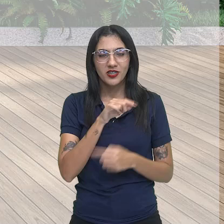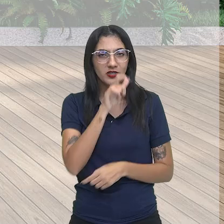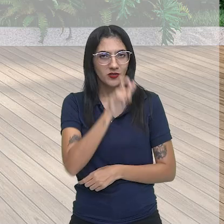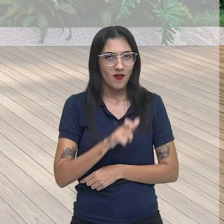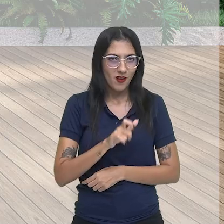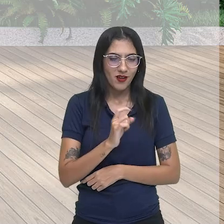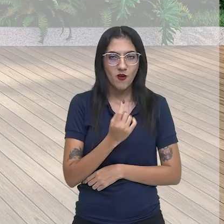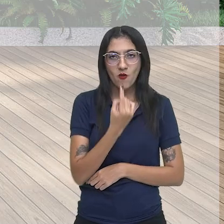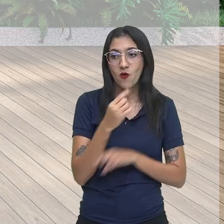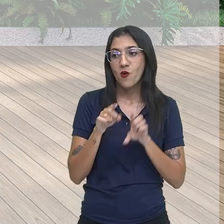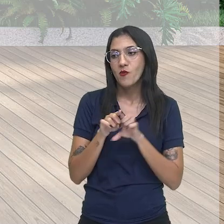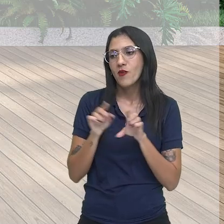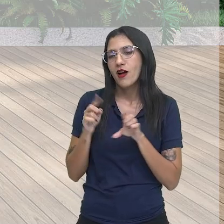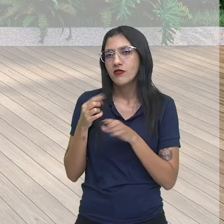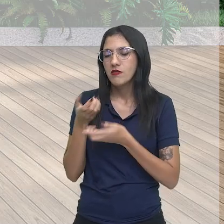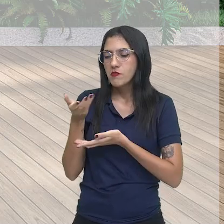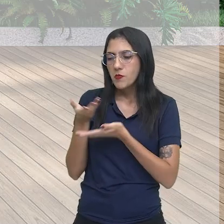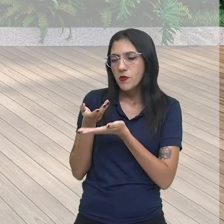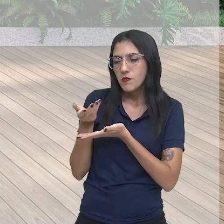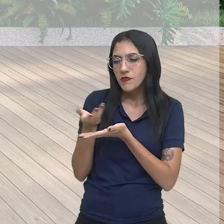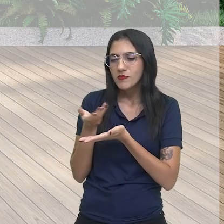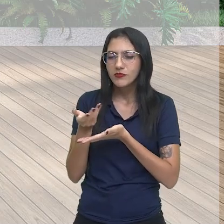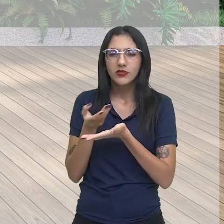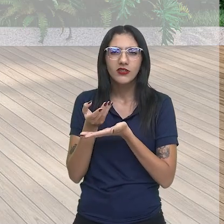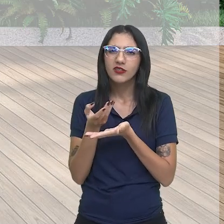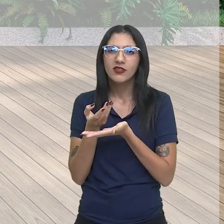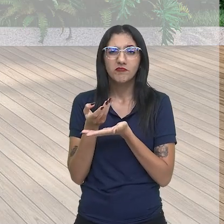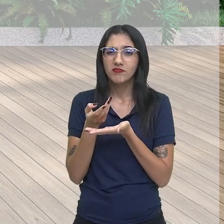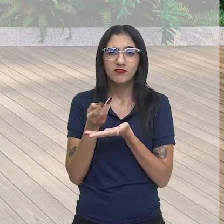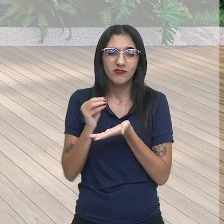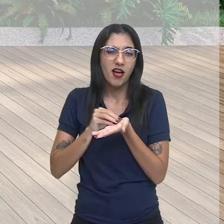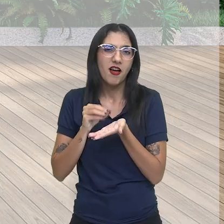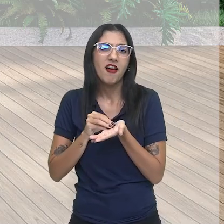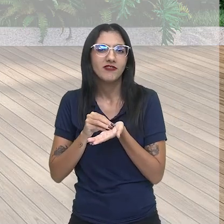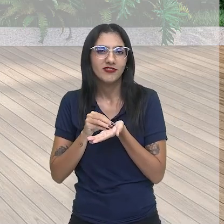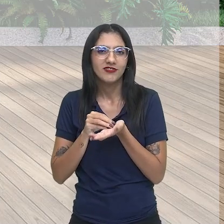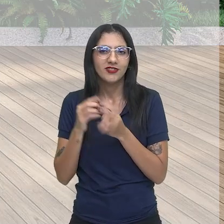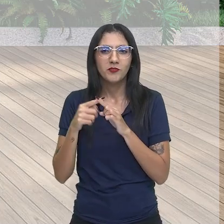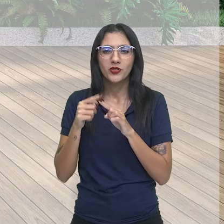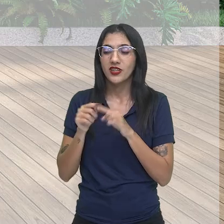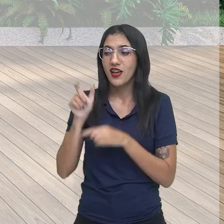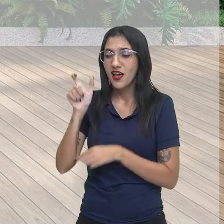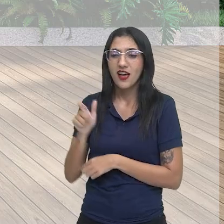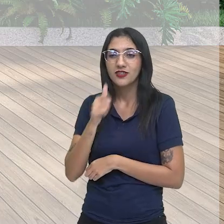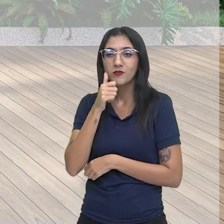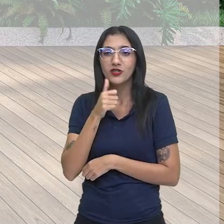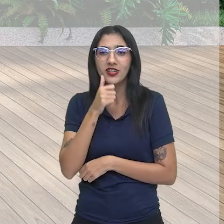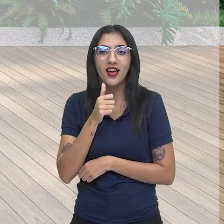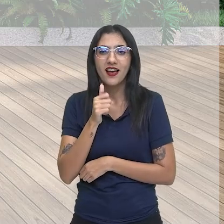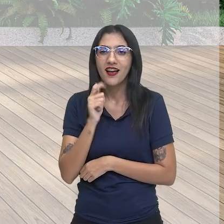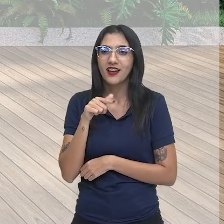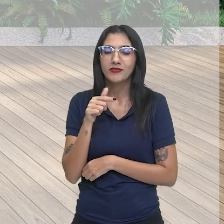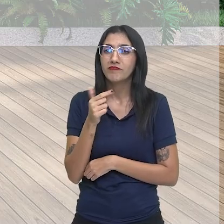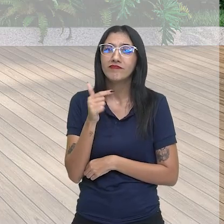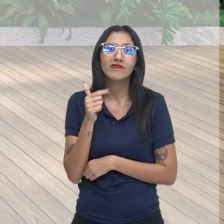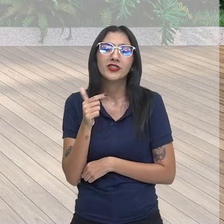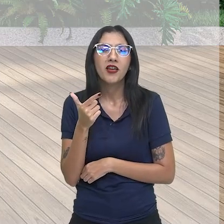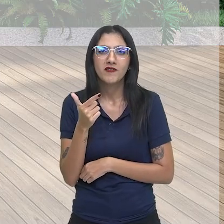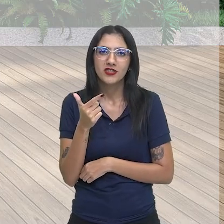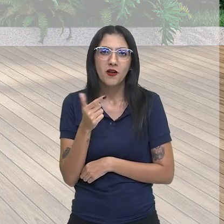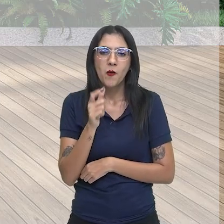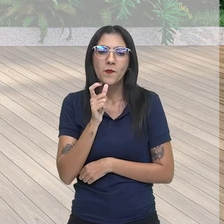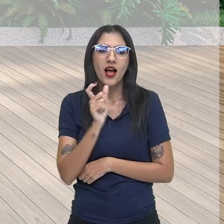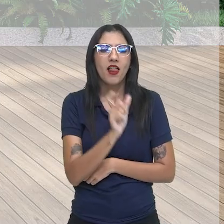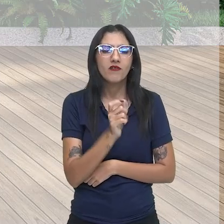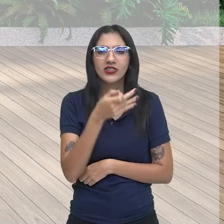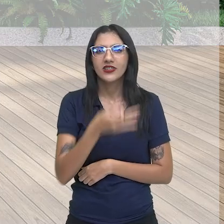mas a conversa não se desenvolveu porque ela não deu abertura, né? Não